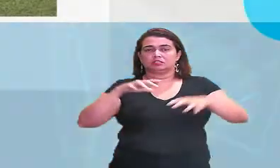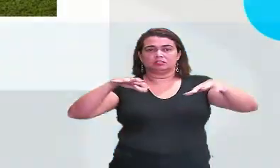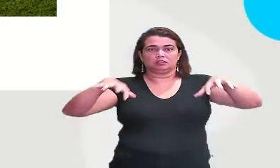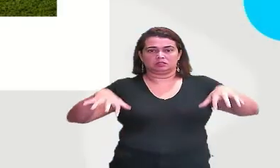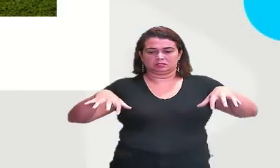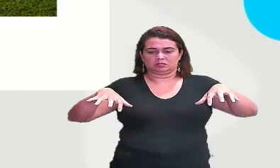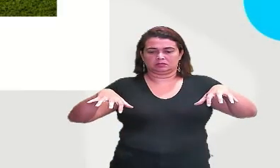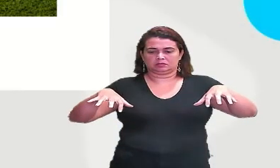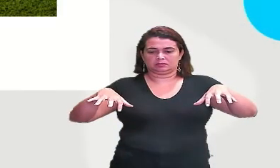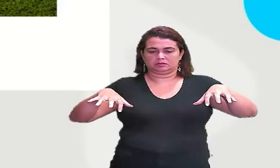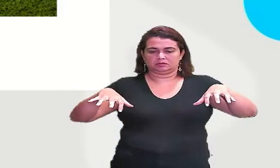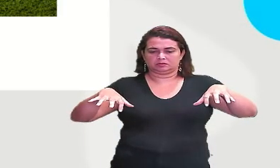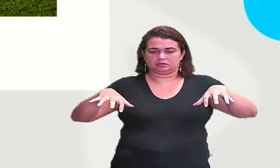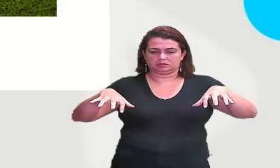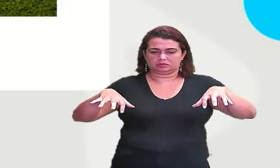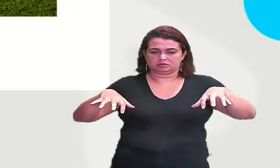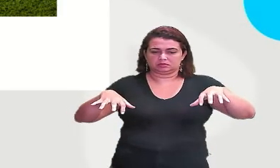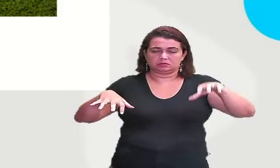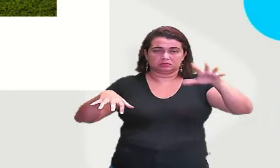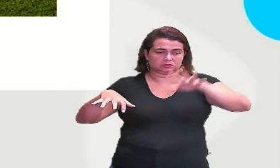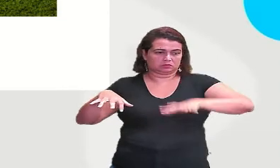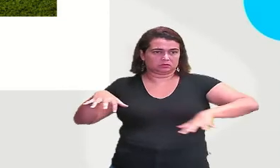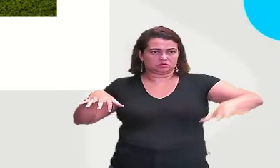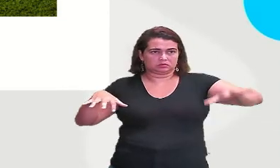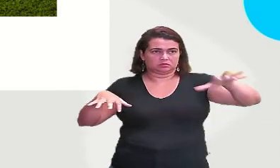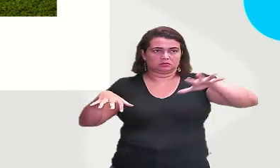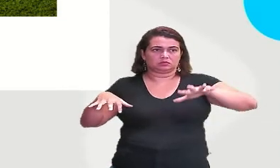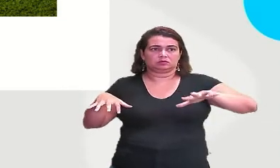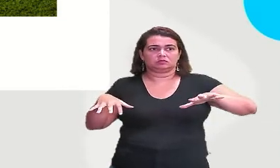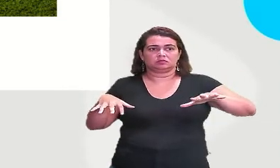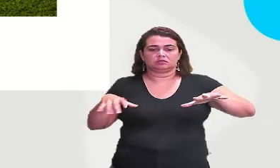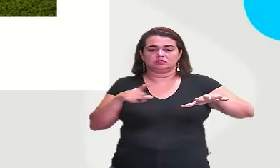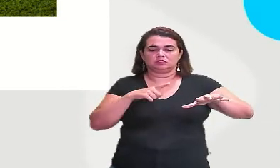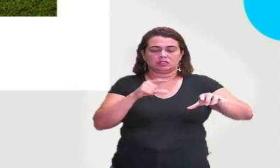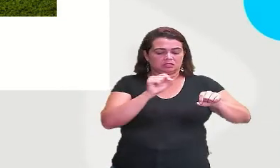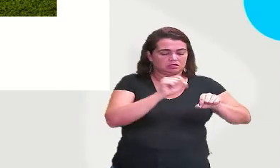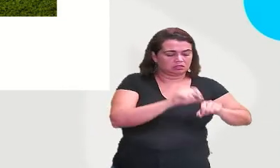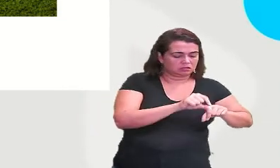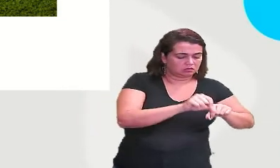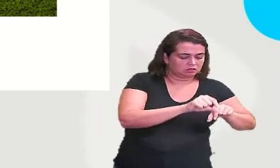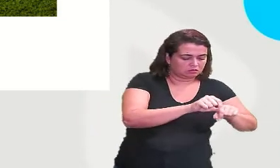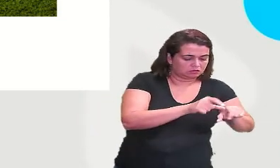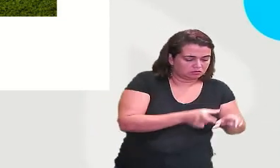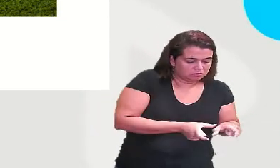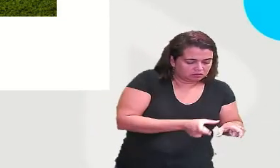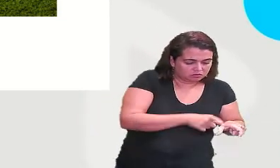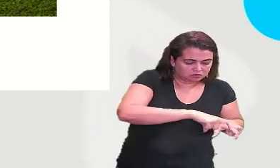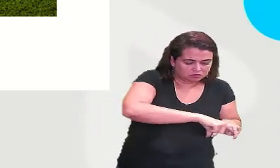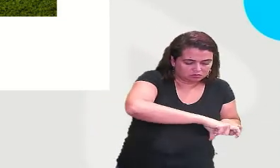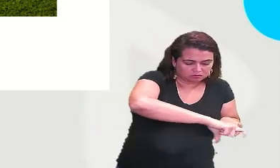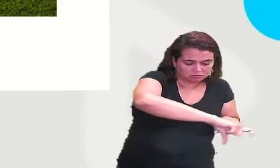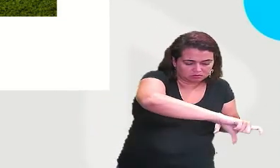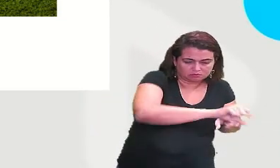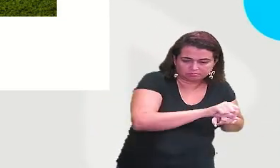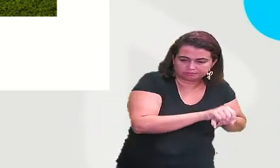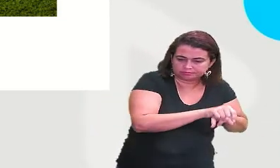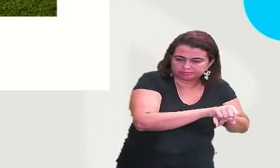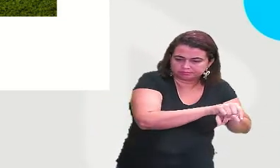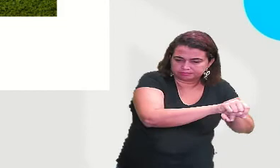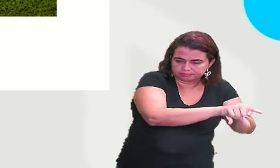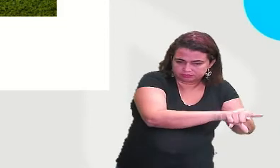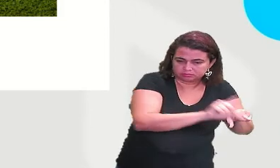rurais que vocês estão vendo aí. Uma com a presença aí, ó, do plantio e a outra com a presença de indústrias e de